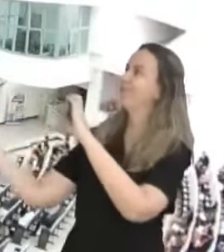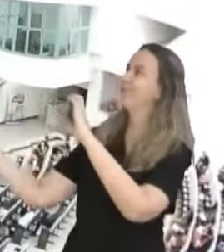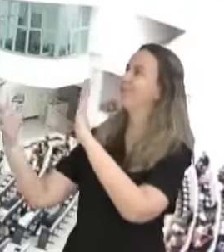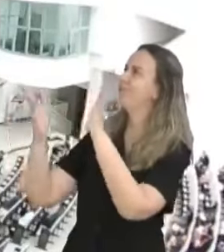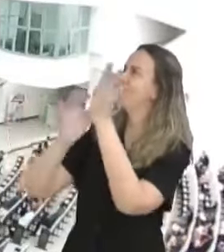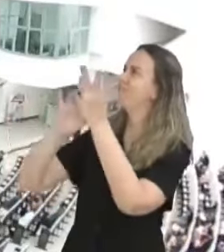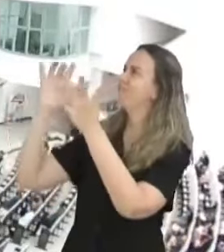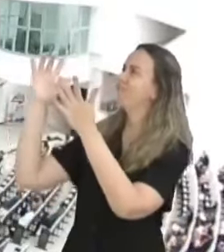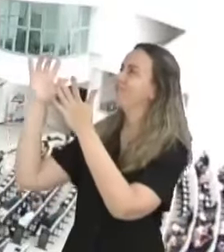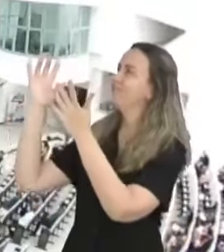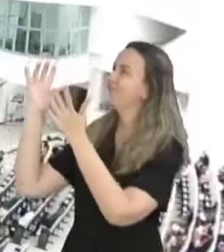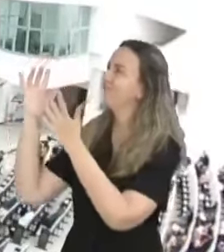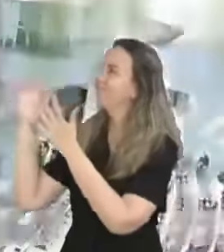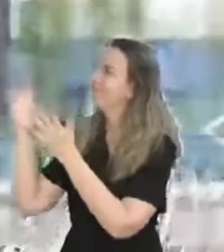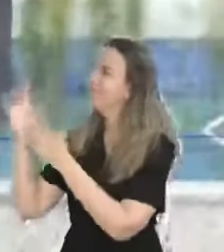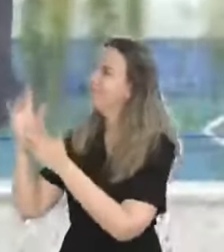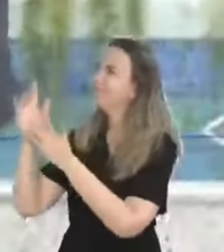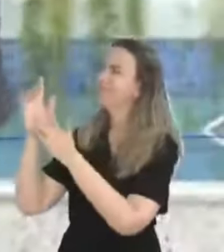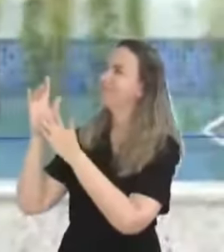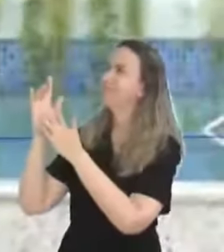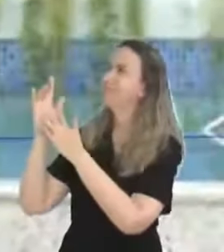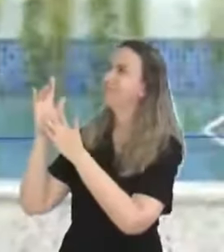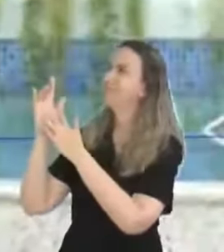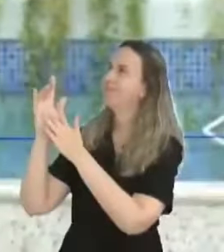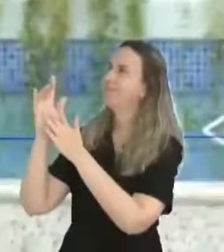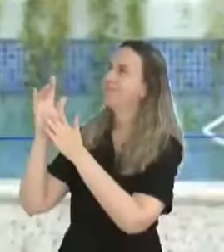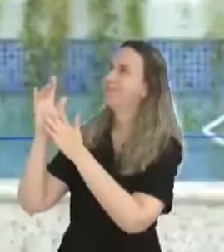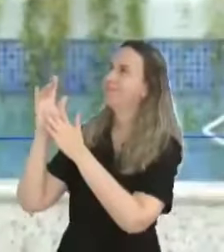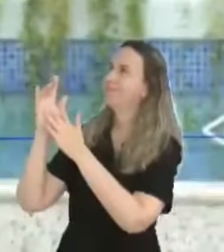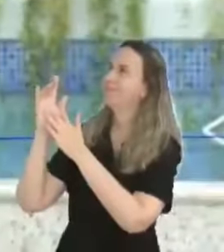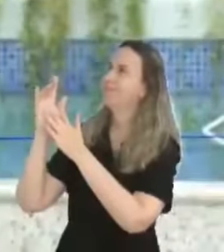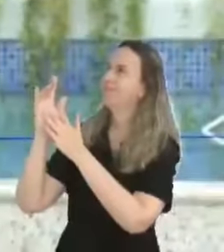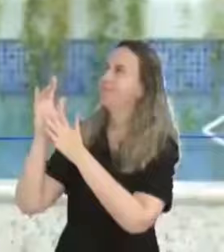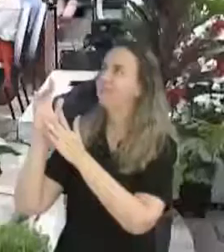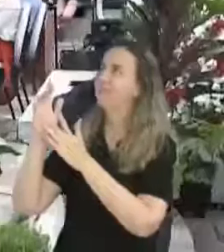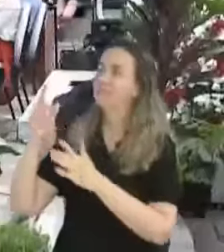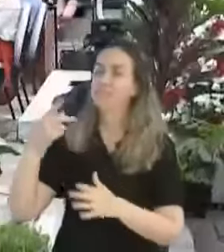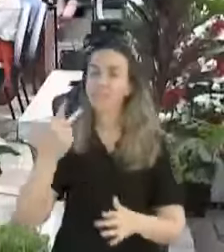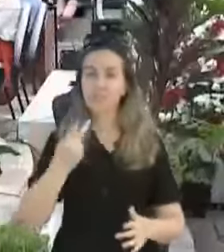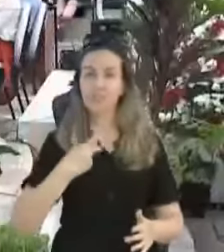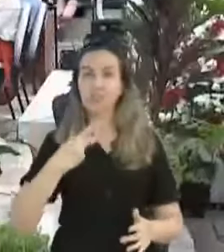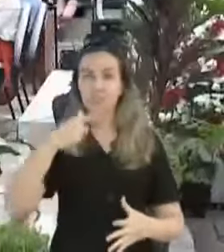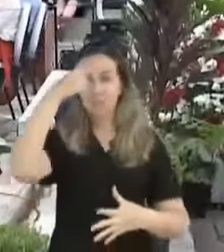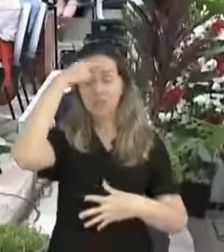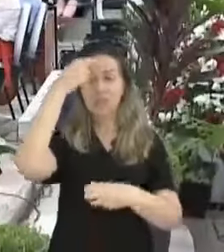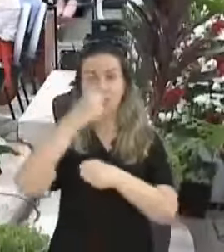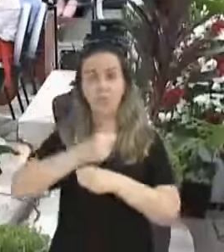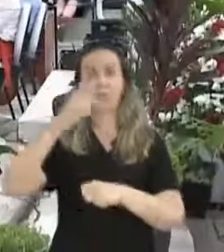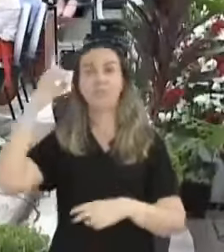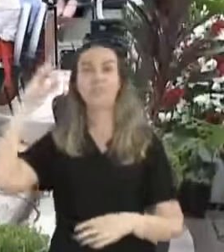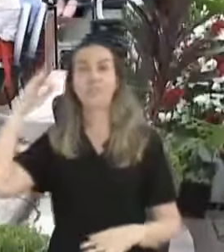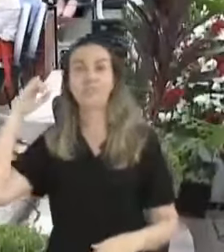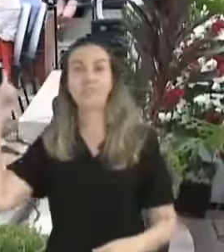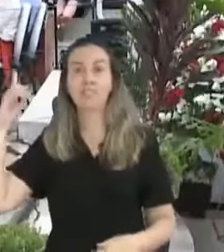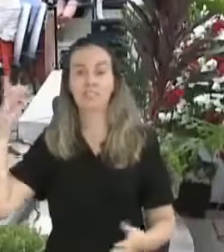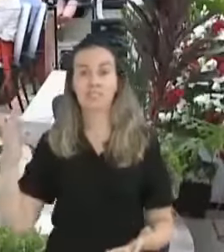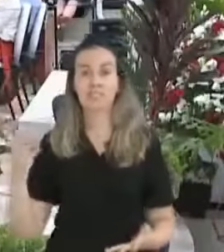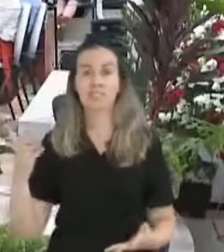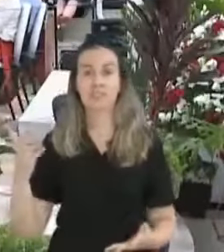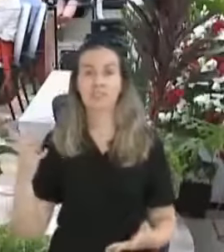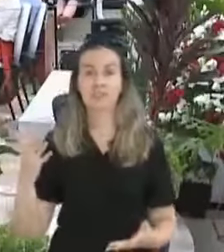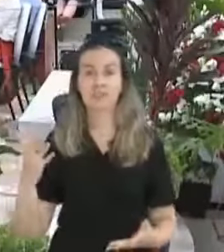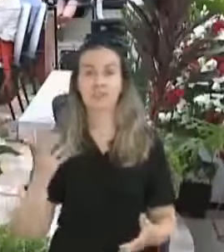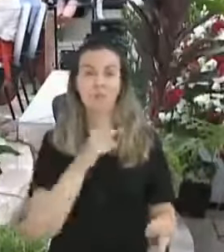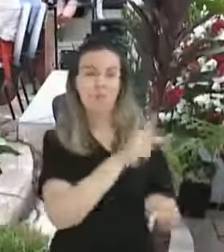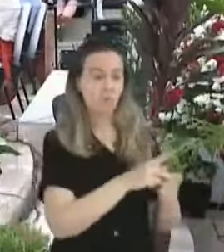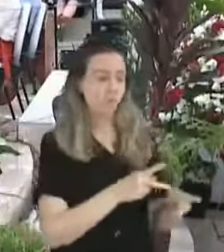converterdes e em sossegardes está a vossa confiança. Mas eles não querem